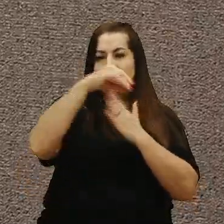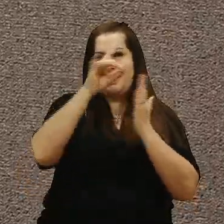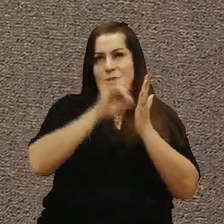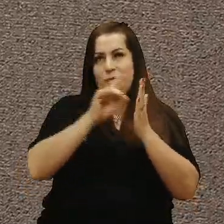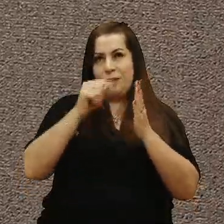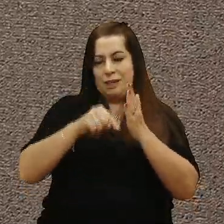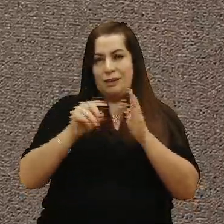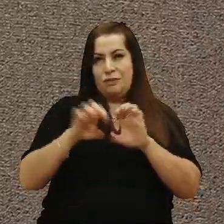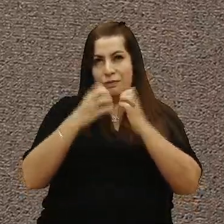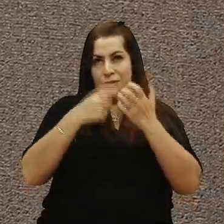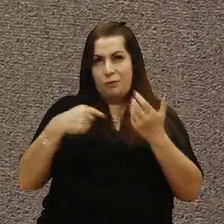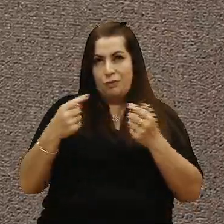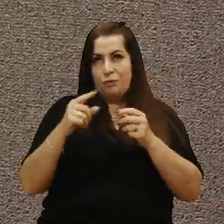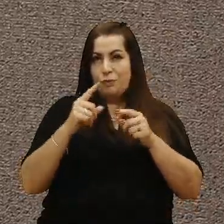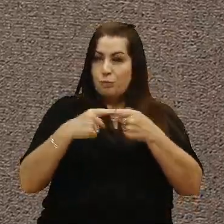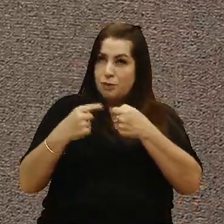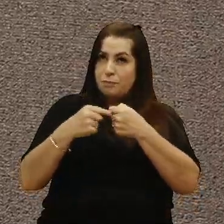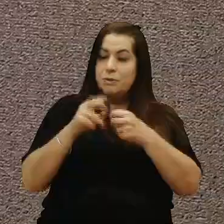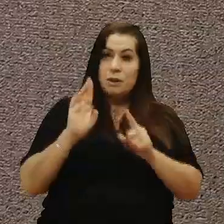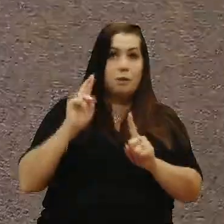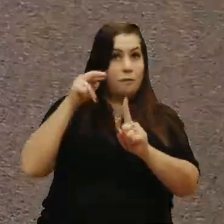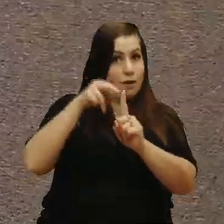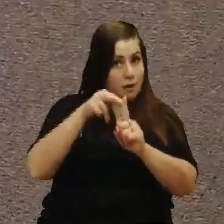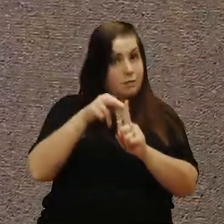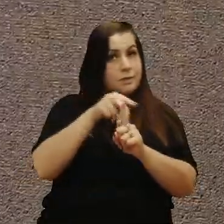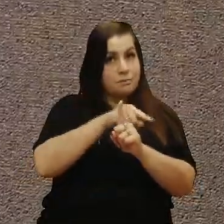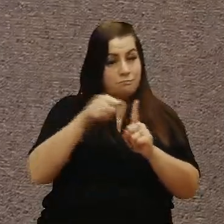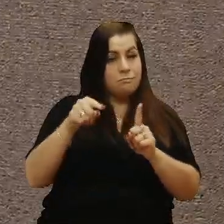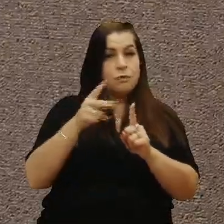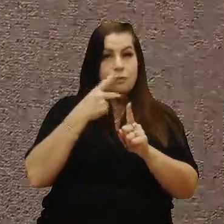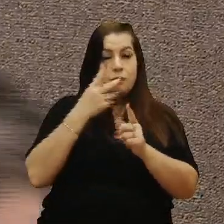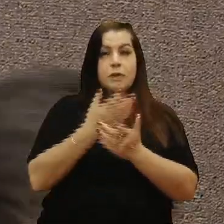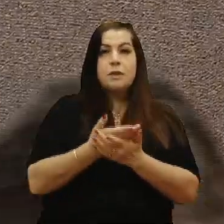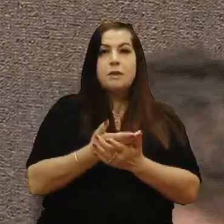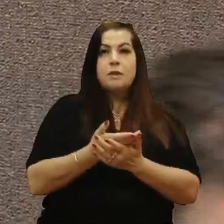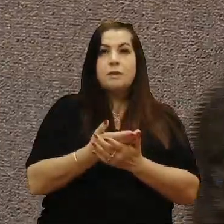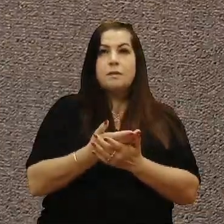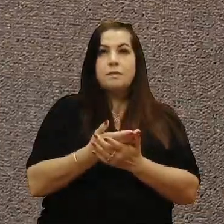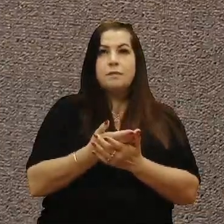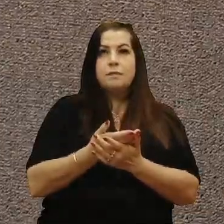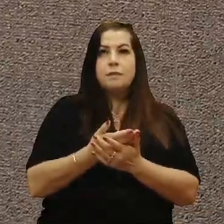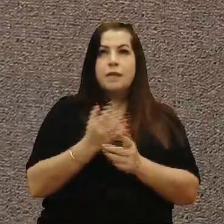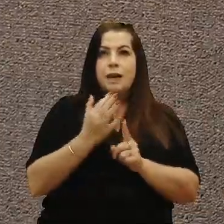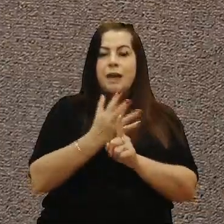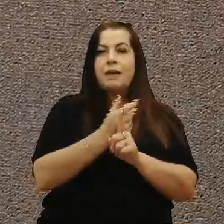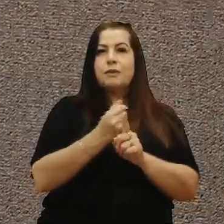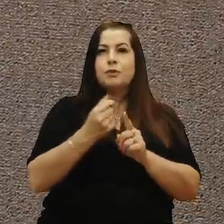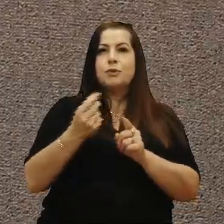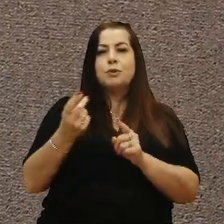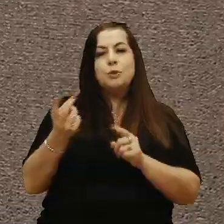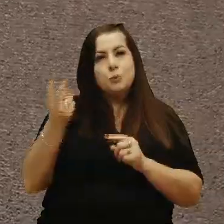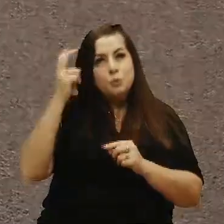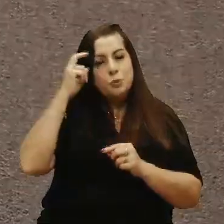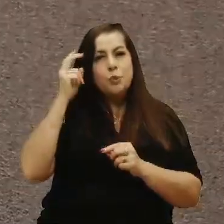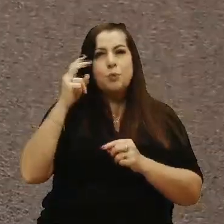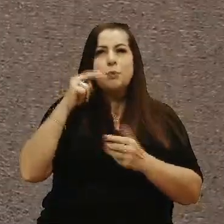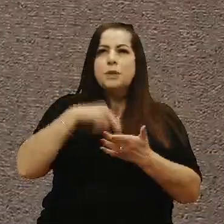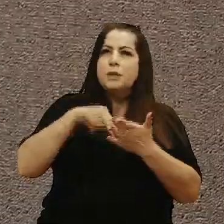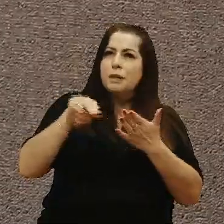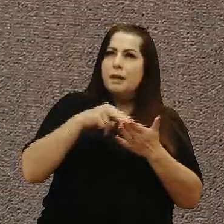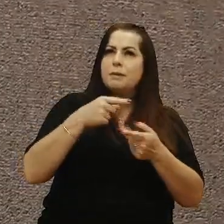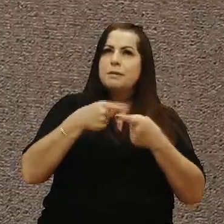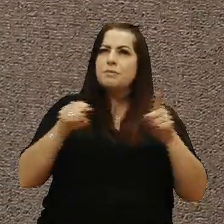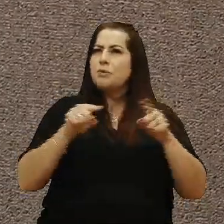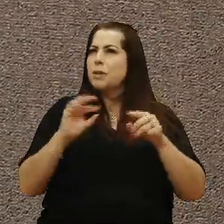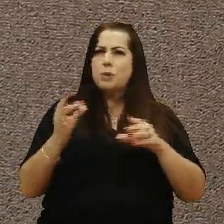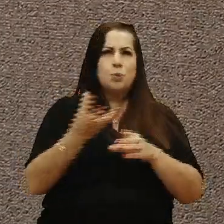do município e que é uma referência quando a gente fala em arte, cultura, dança, música, tem